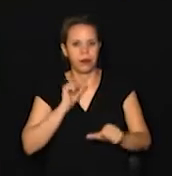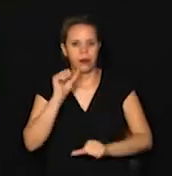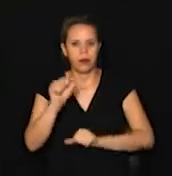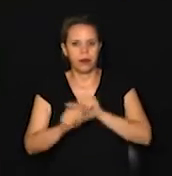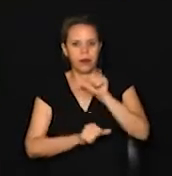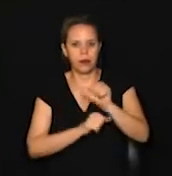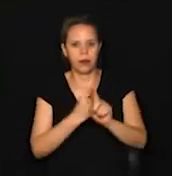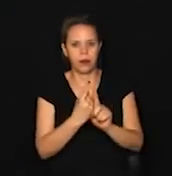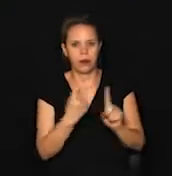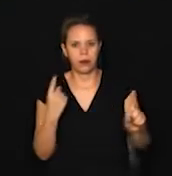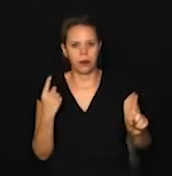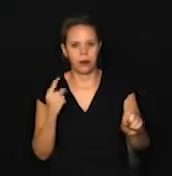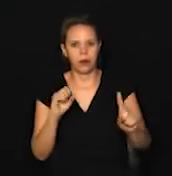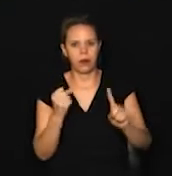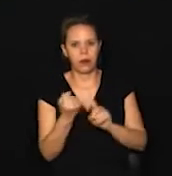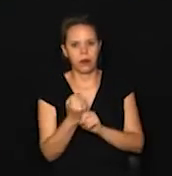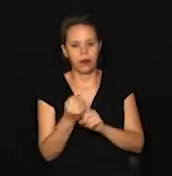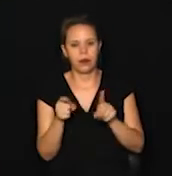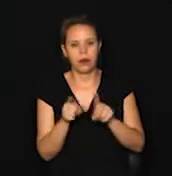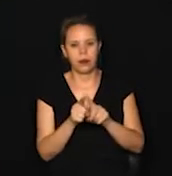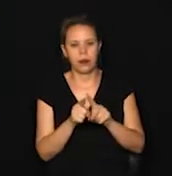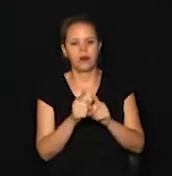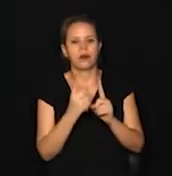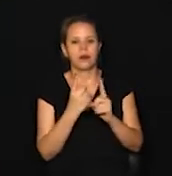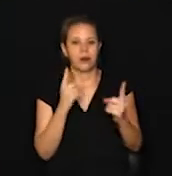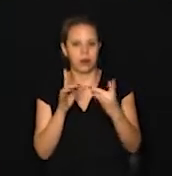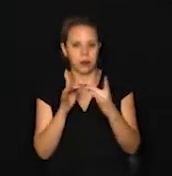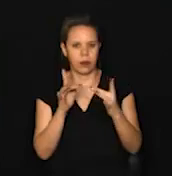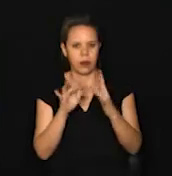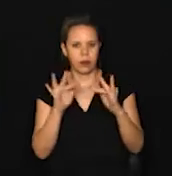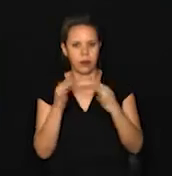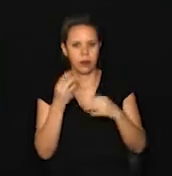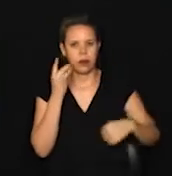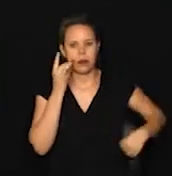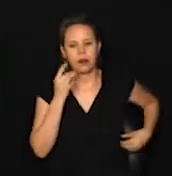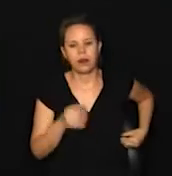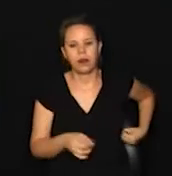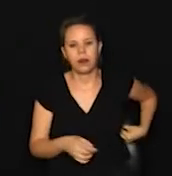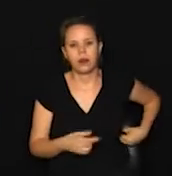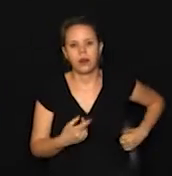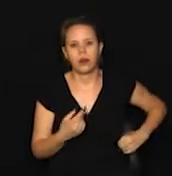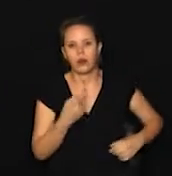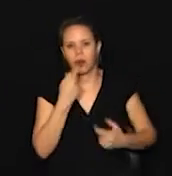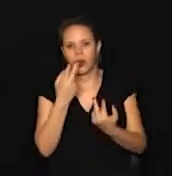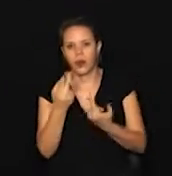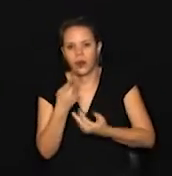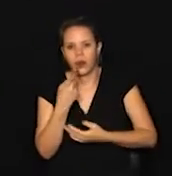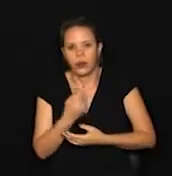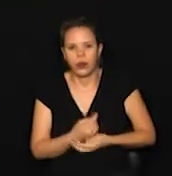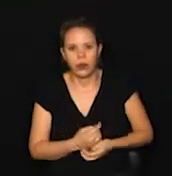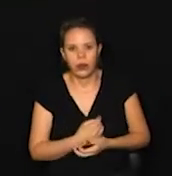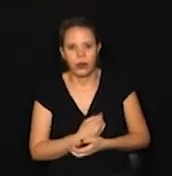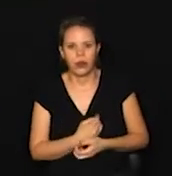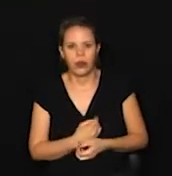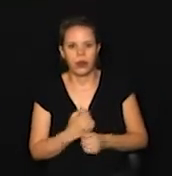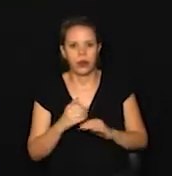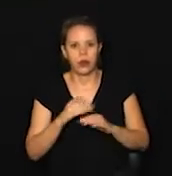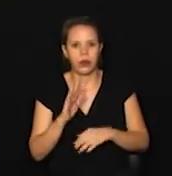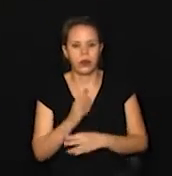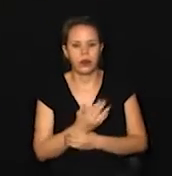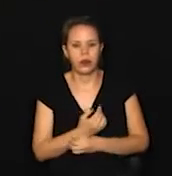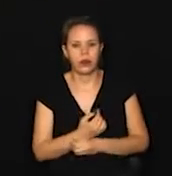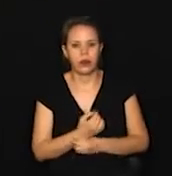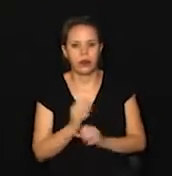do distanciamento social para o distanciamento pessoal. Foi como foi colocado, gente, mais de